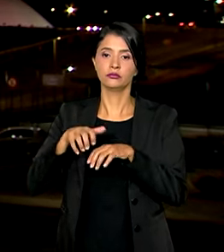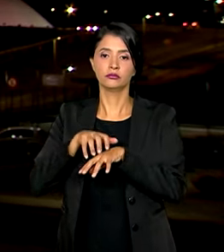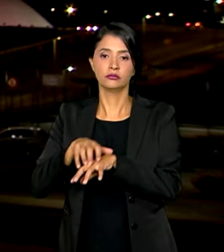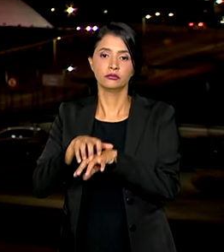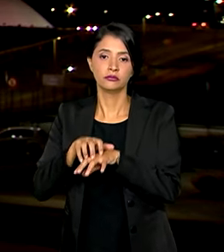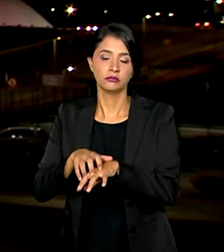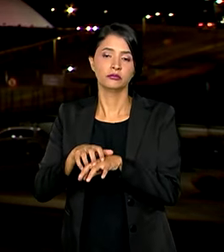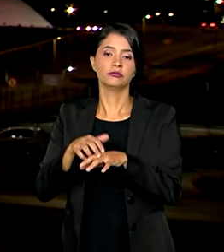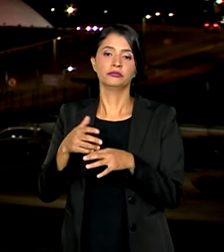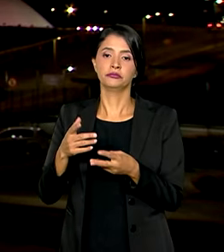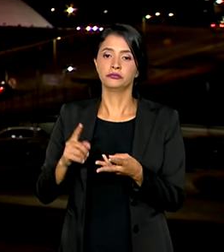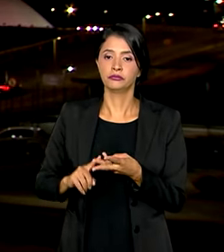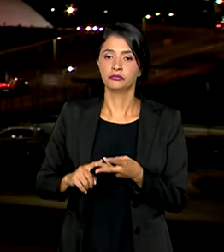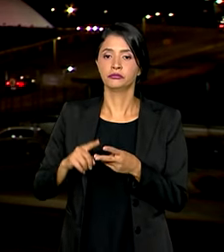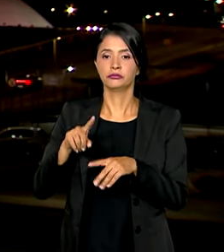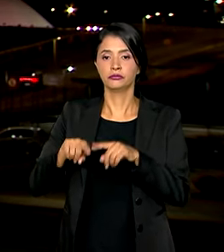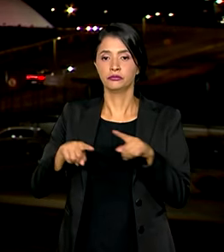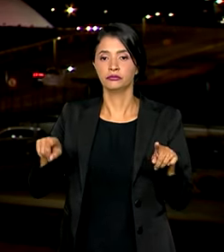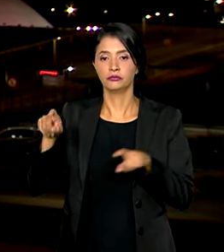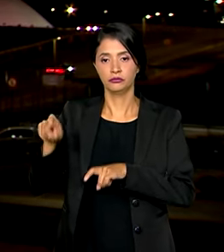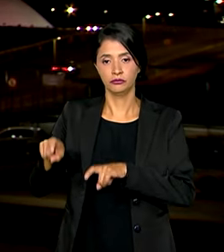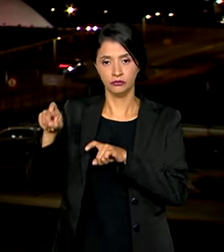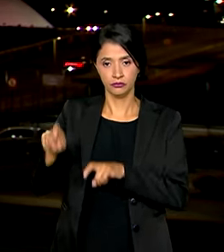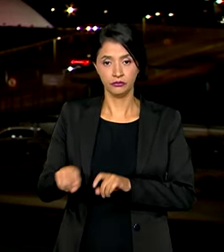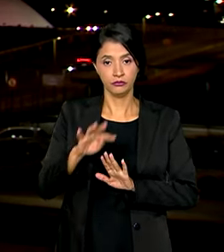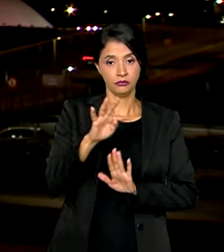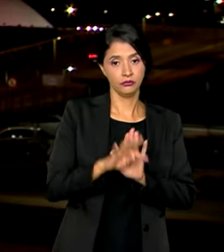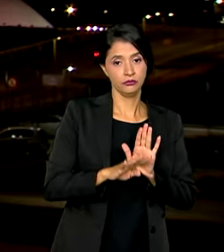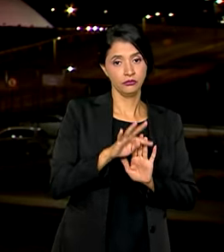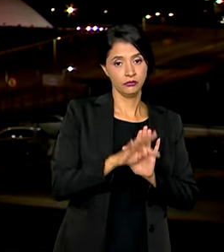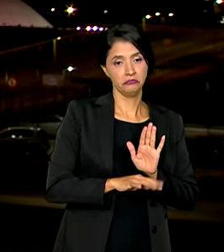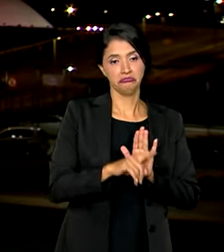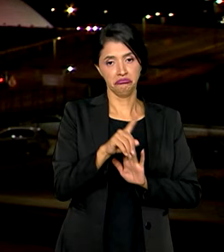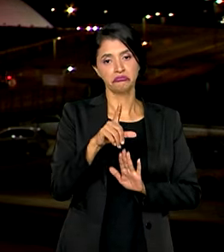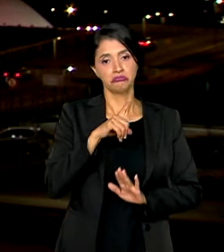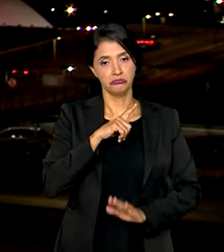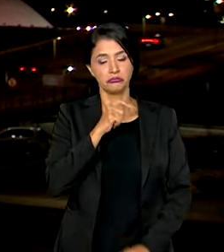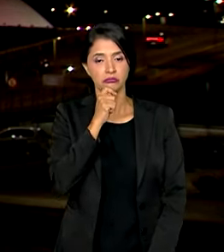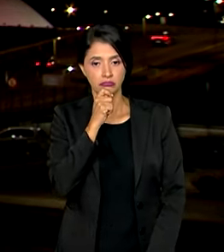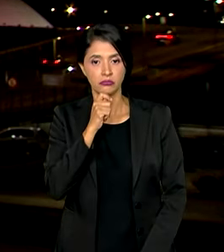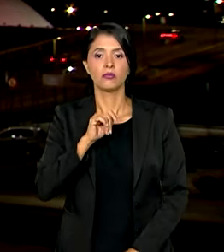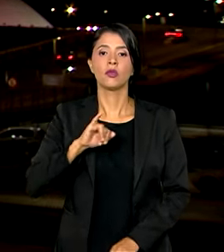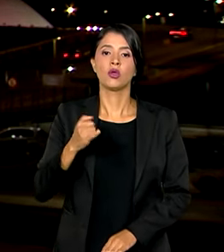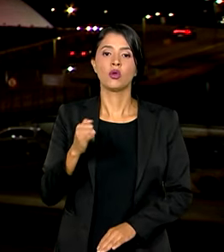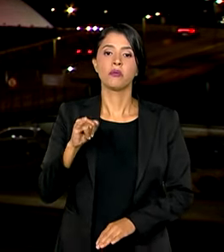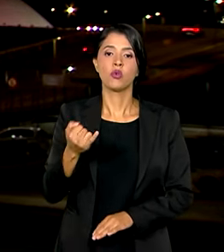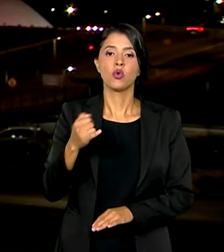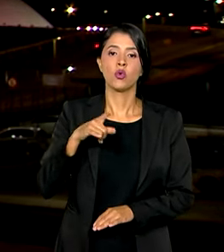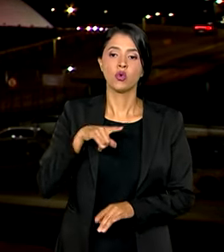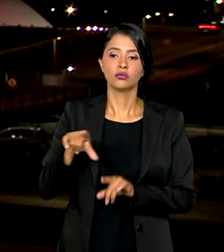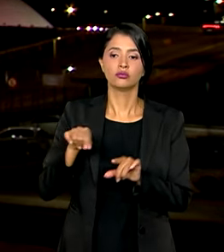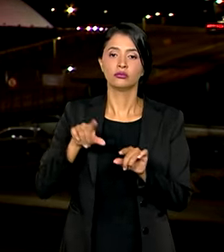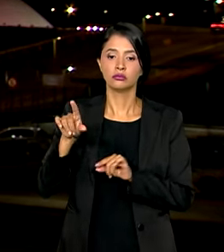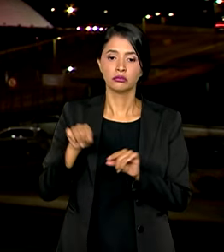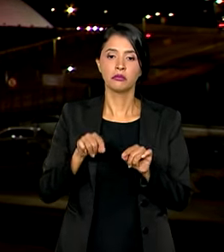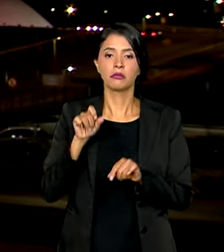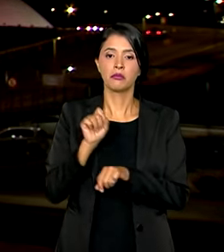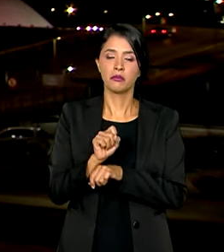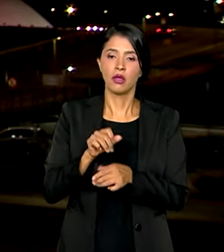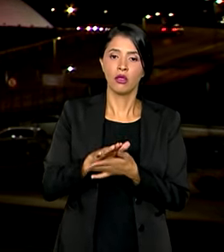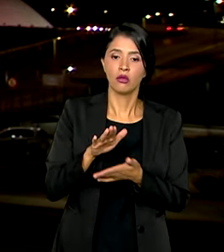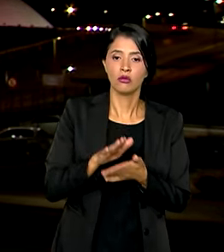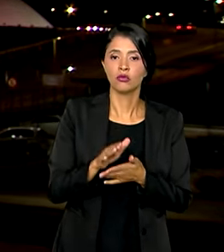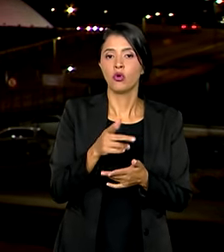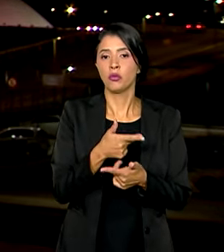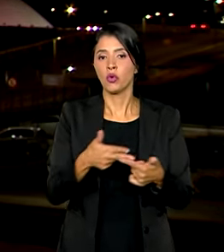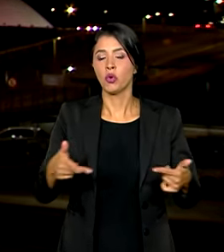passageiros e produtos agropecuários. O texto ainda prevê um imposto seletivo para desestimular o consumo de